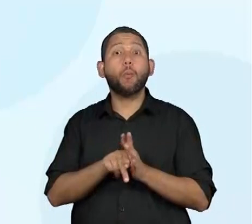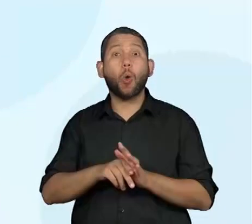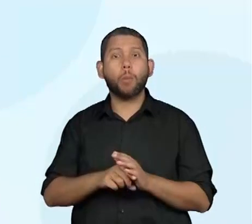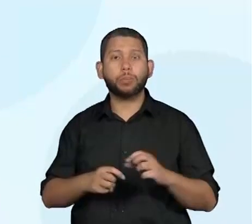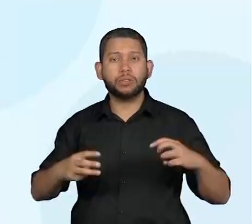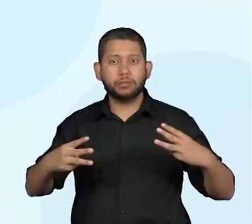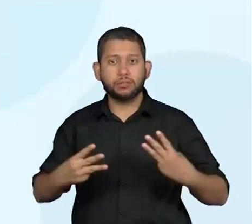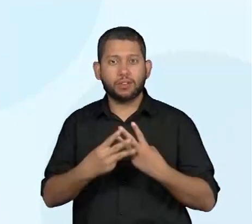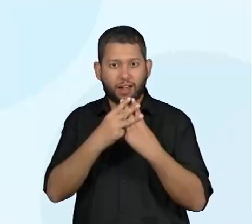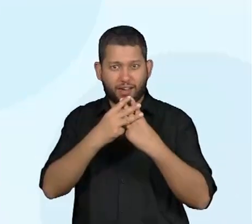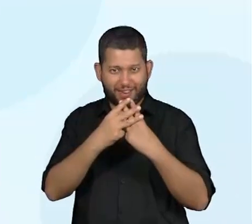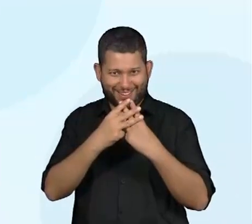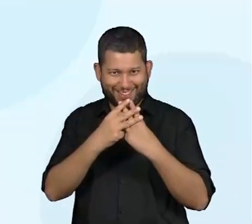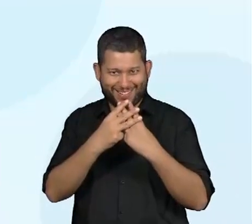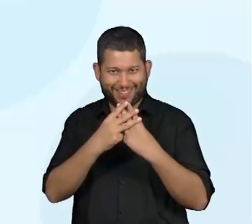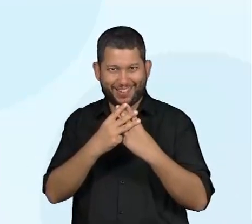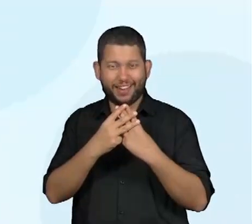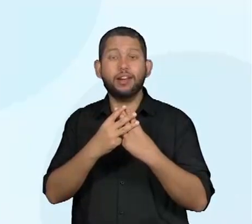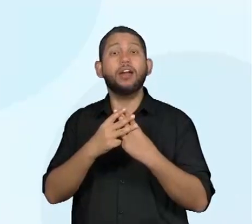Maga.